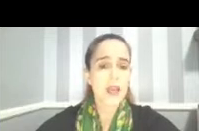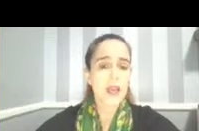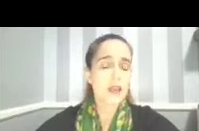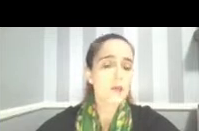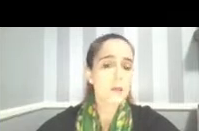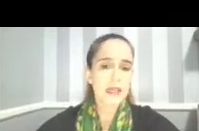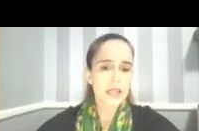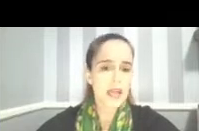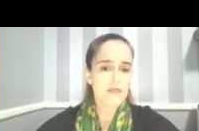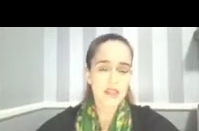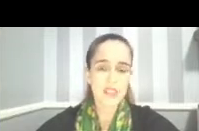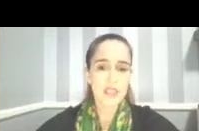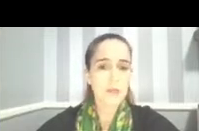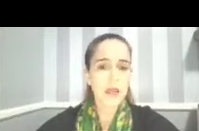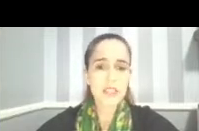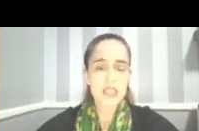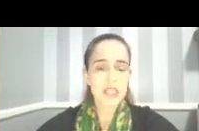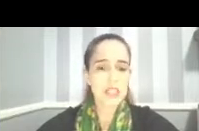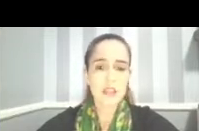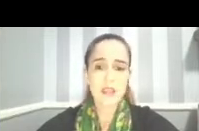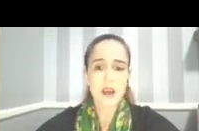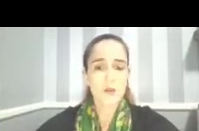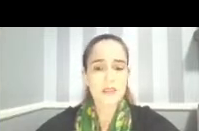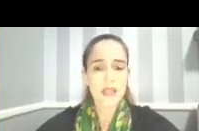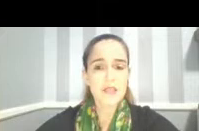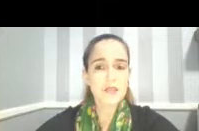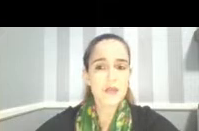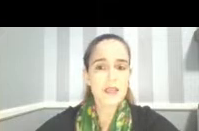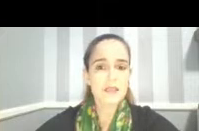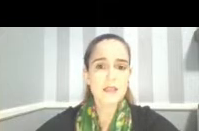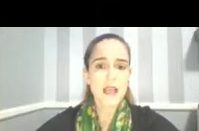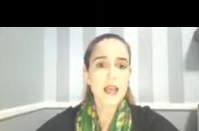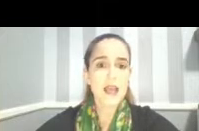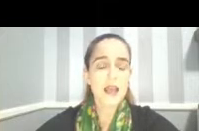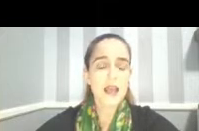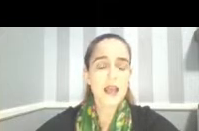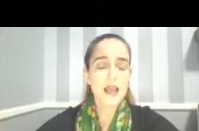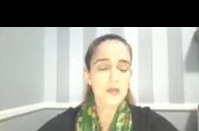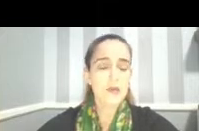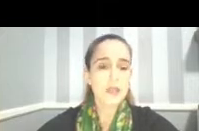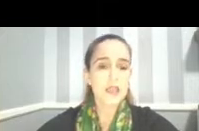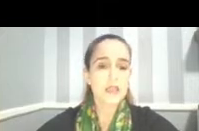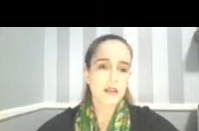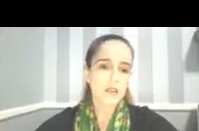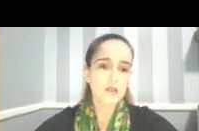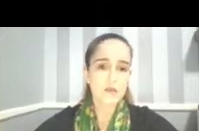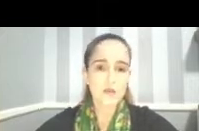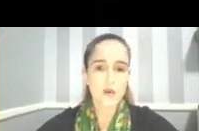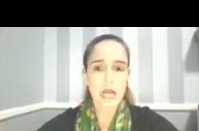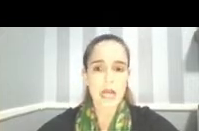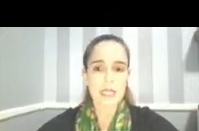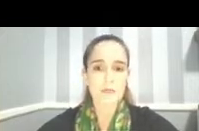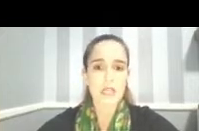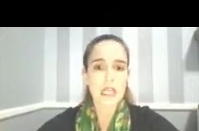porque não apenas HIV, a gente tem hepatite, a gente tem uma série de doenças que a gente se contamina através dos